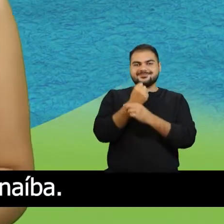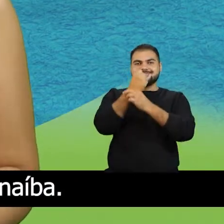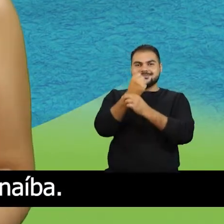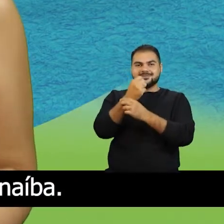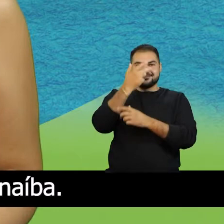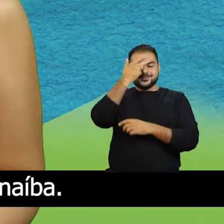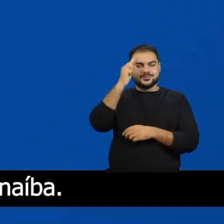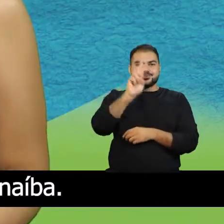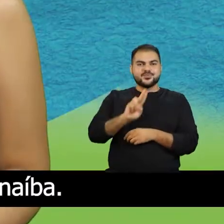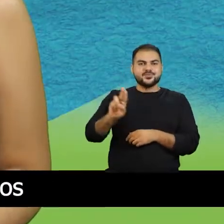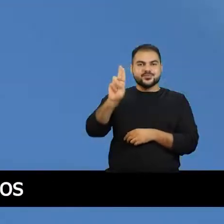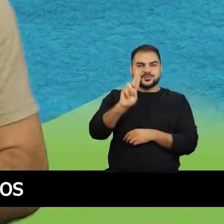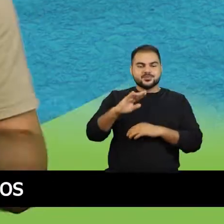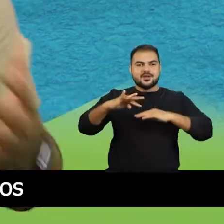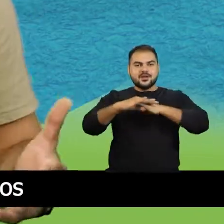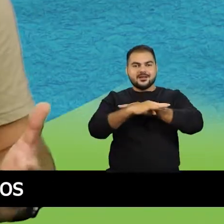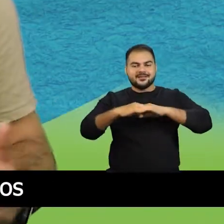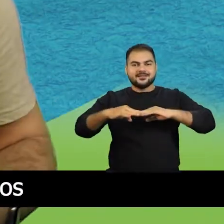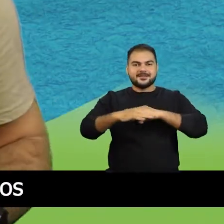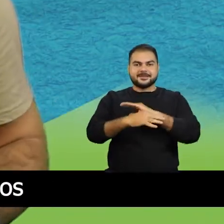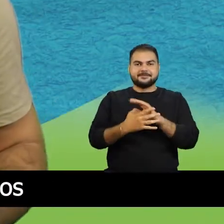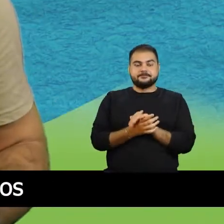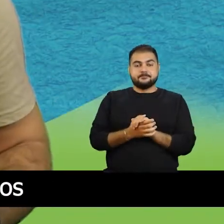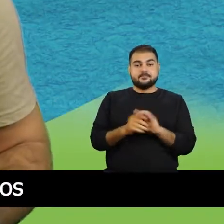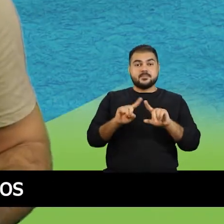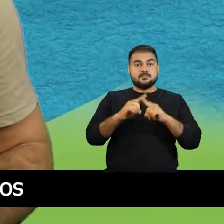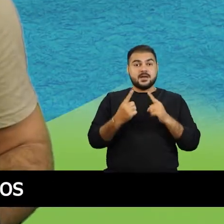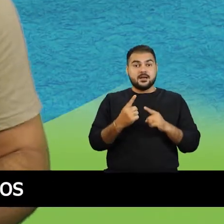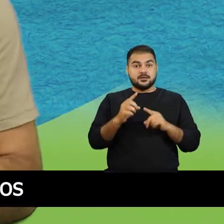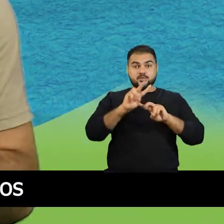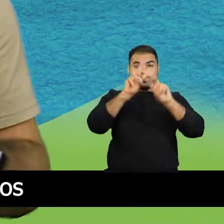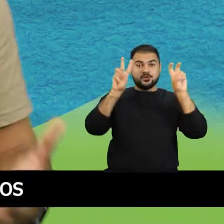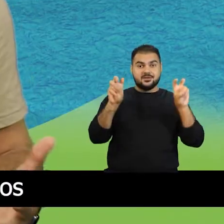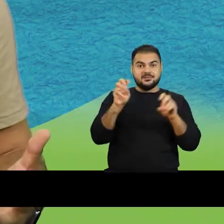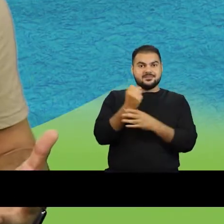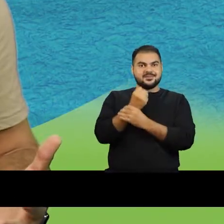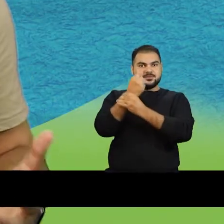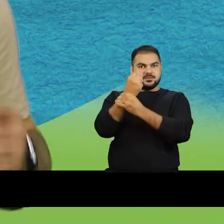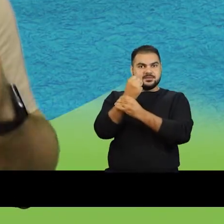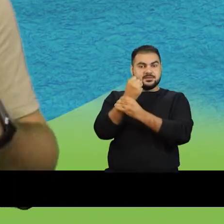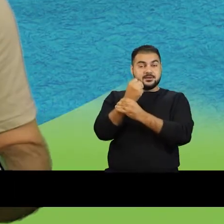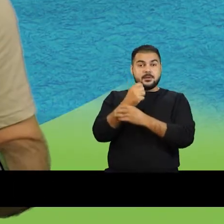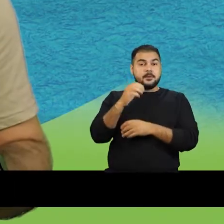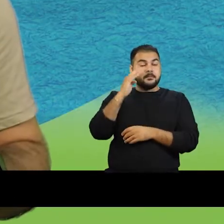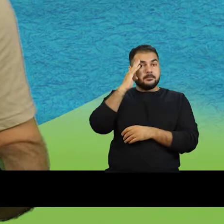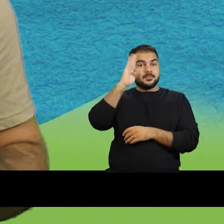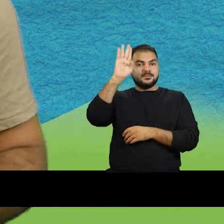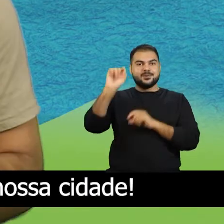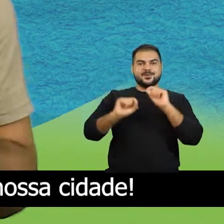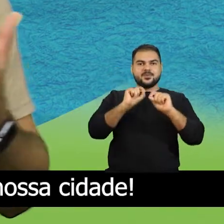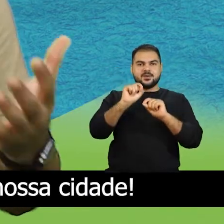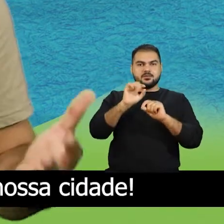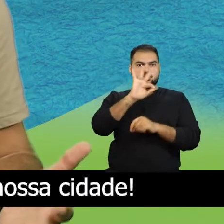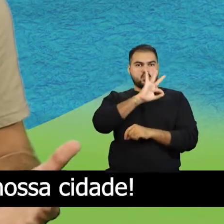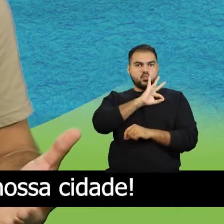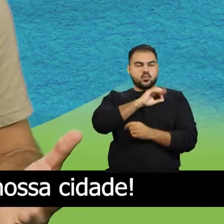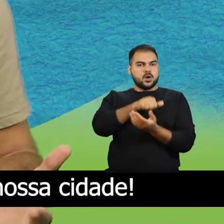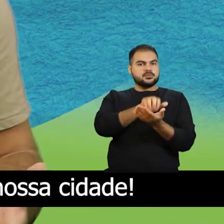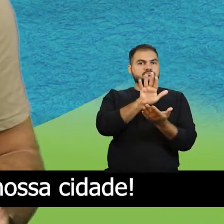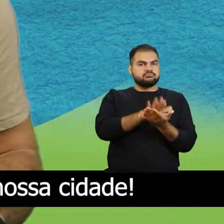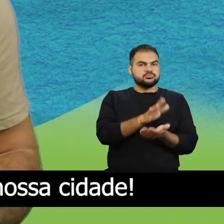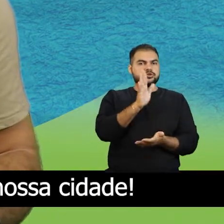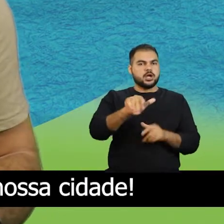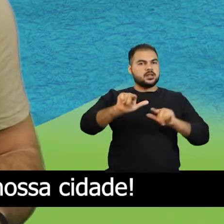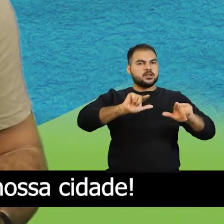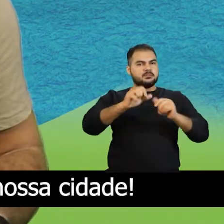para quem circula em Parnaíba. Mas, se o assunto é segurança, não podemos esquecer da Guarda Municipal, que há mais de 20